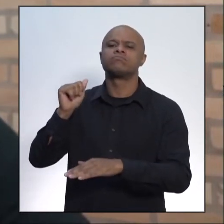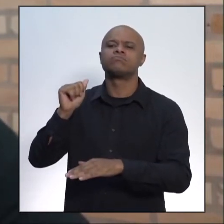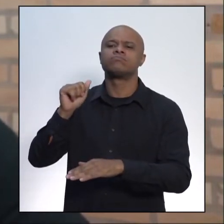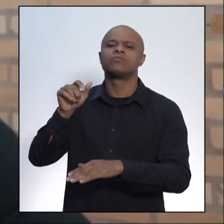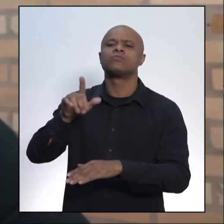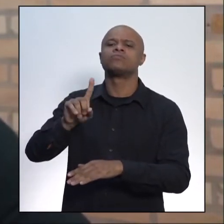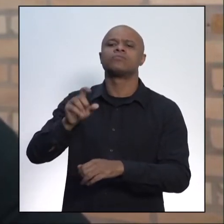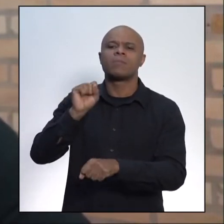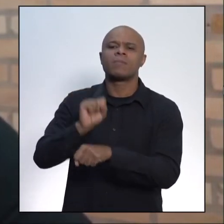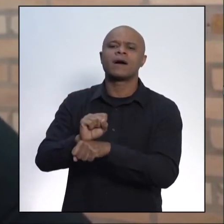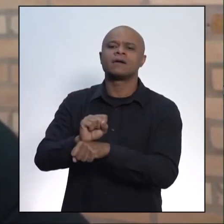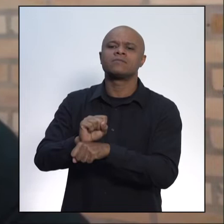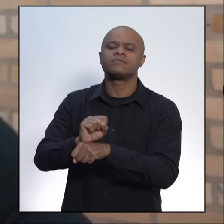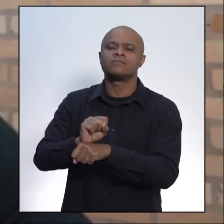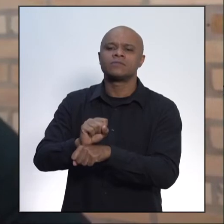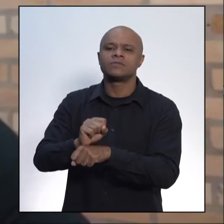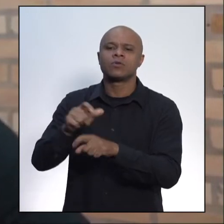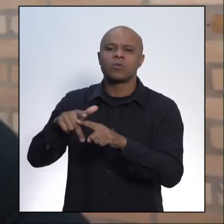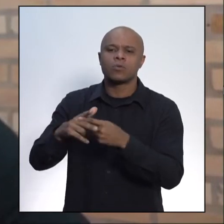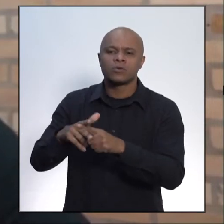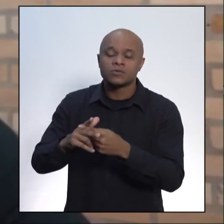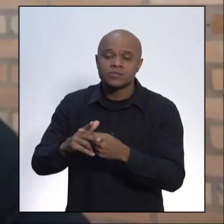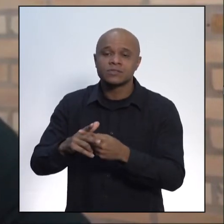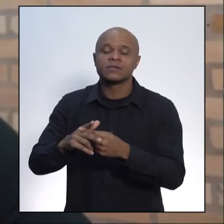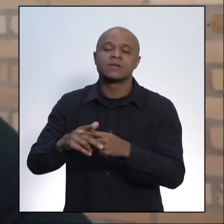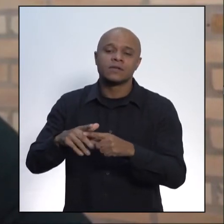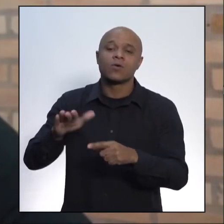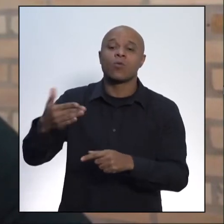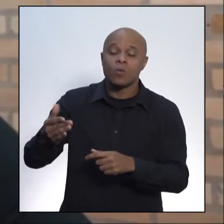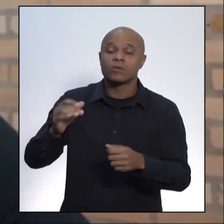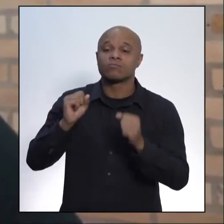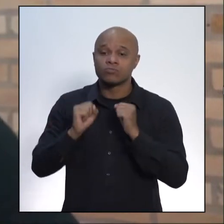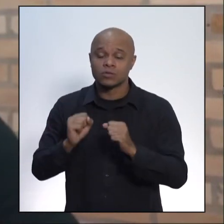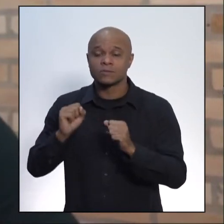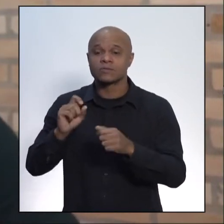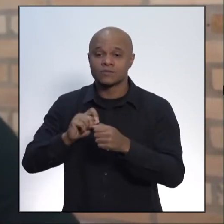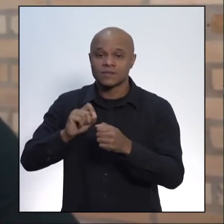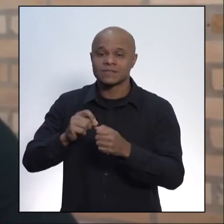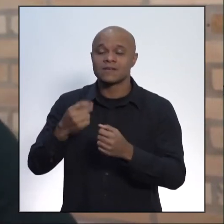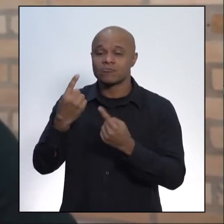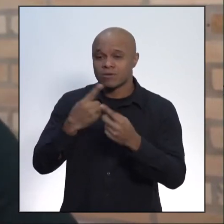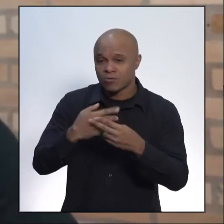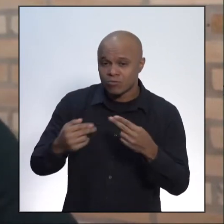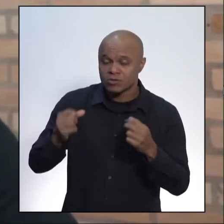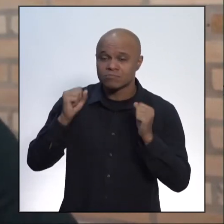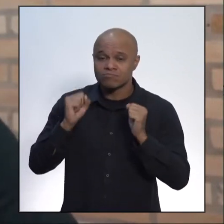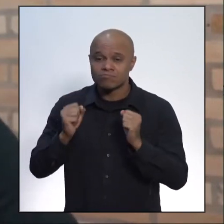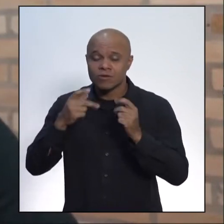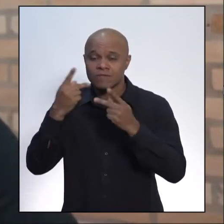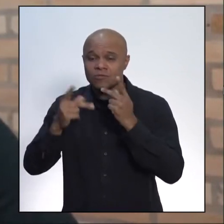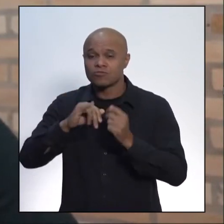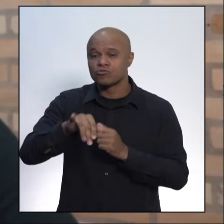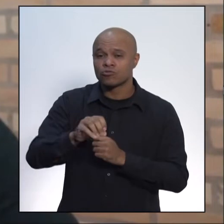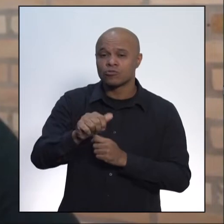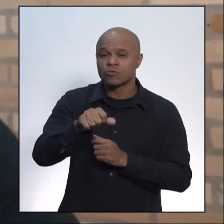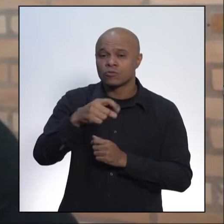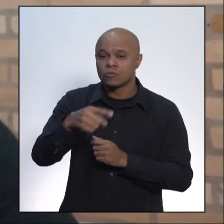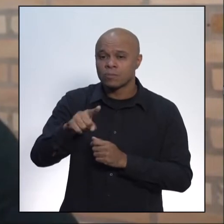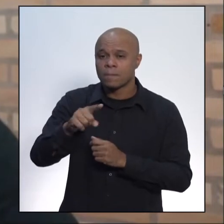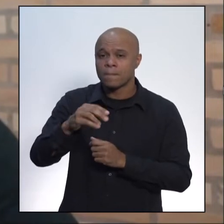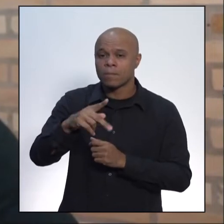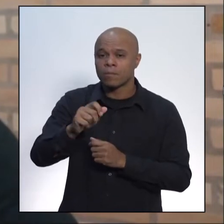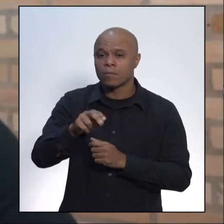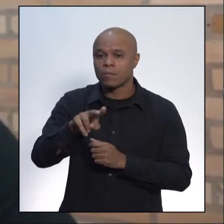e sensibilizá-los e mostrar esse outro lado. E acho que uma coisa que você começou falando, João Paulo, é abrir os